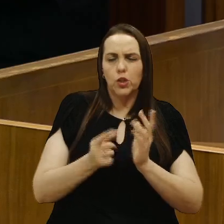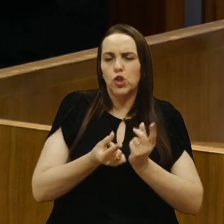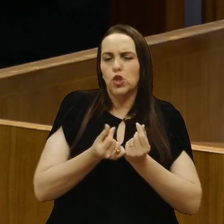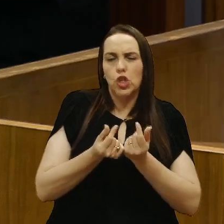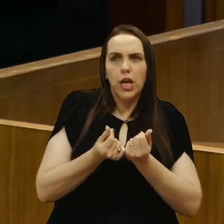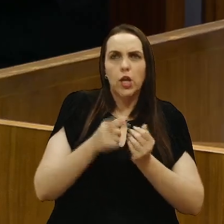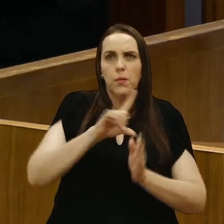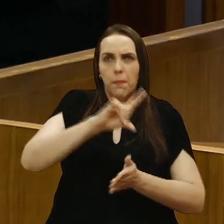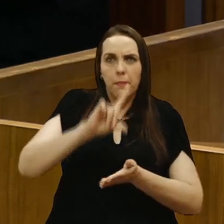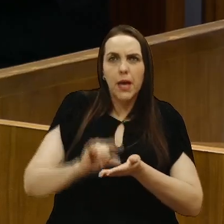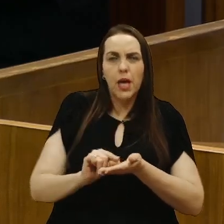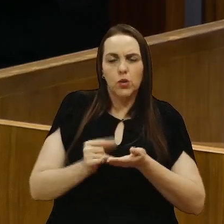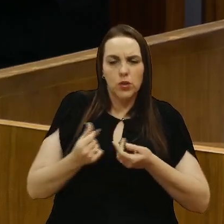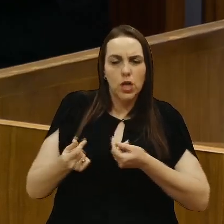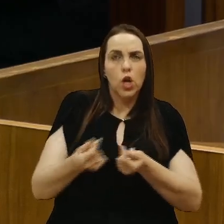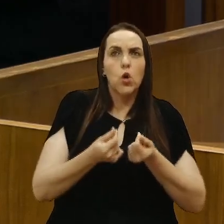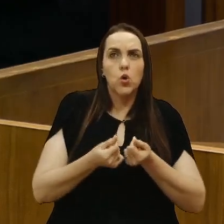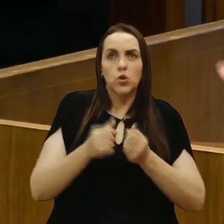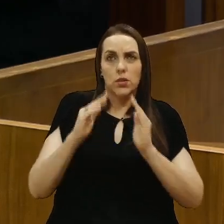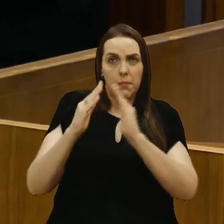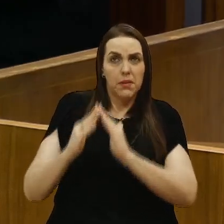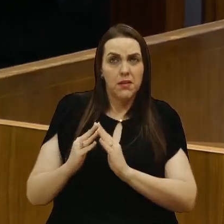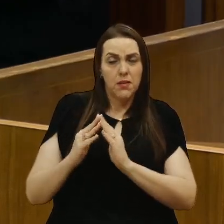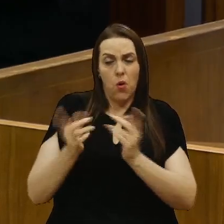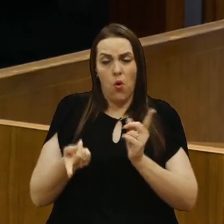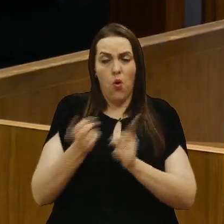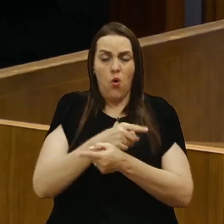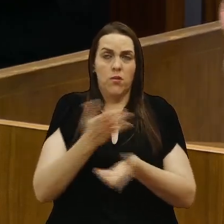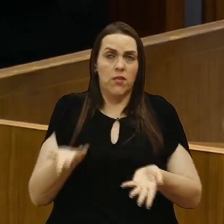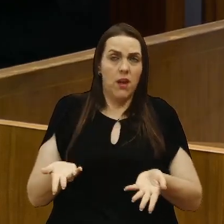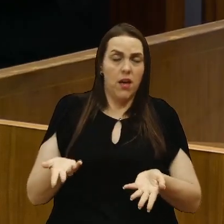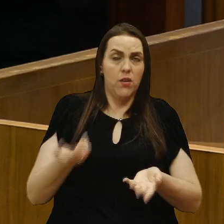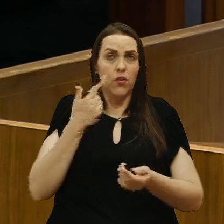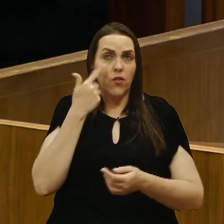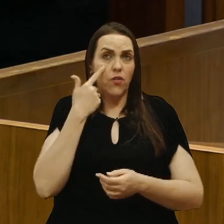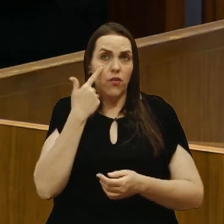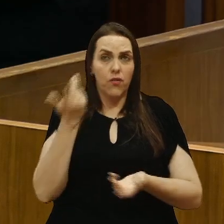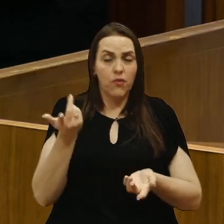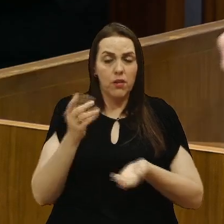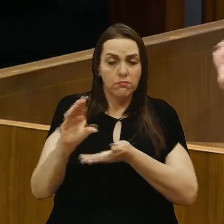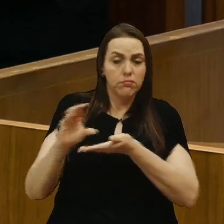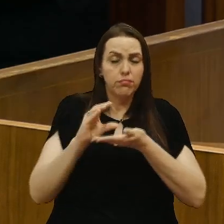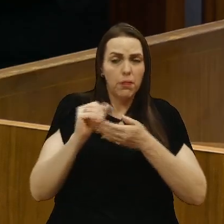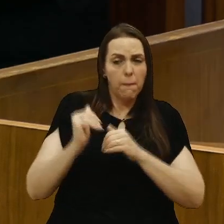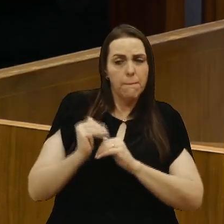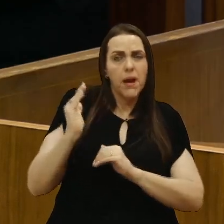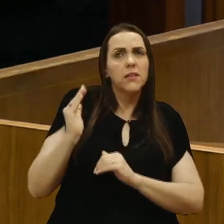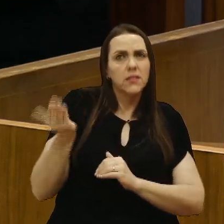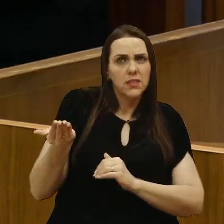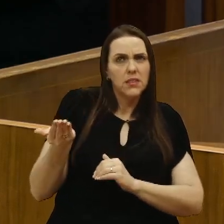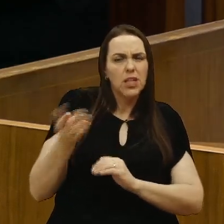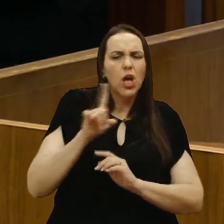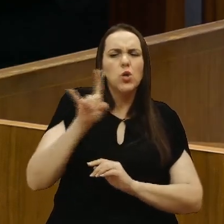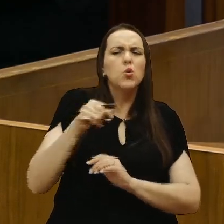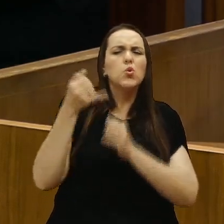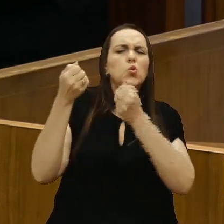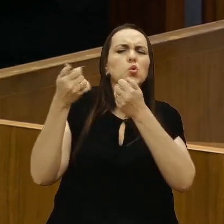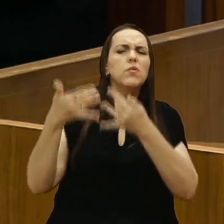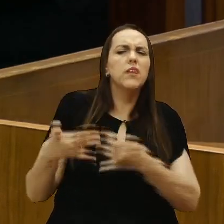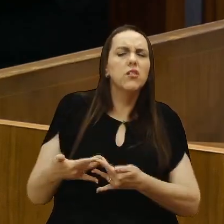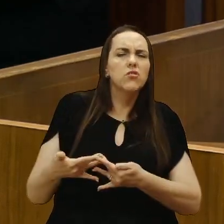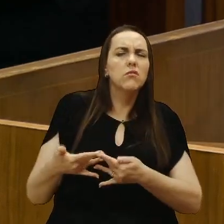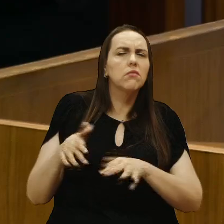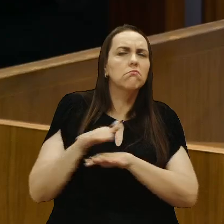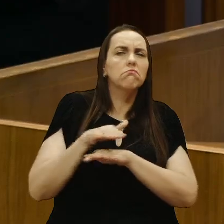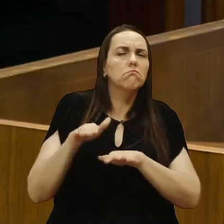menos recurso para a habitação. E, pelo contrário, vi um recurso muito maior. Então, qual que é a justificativa para